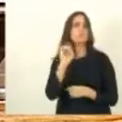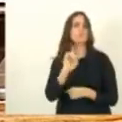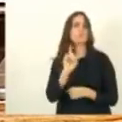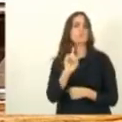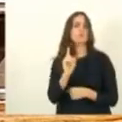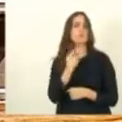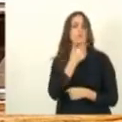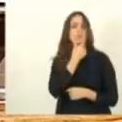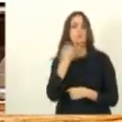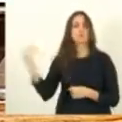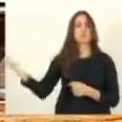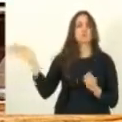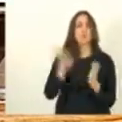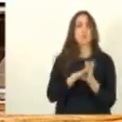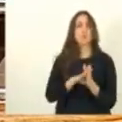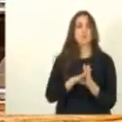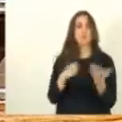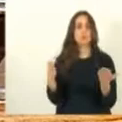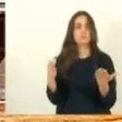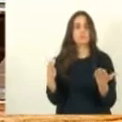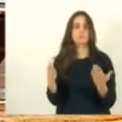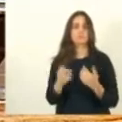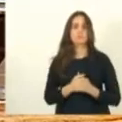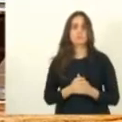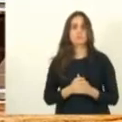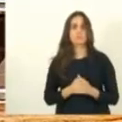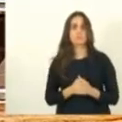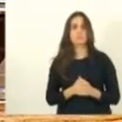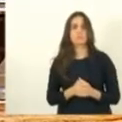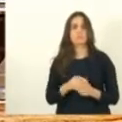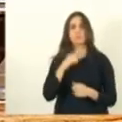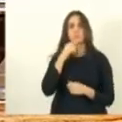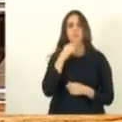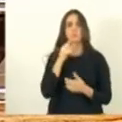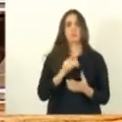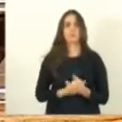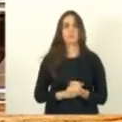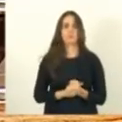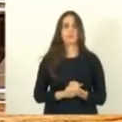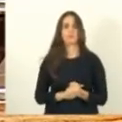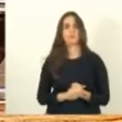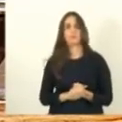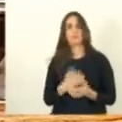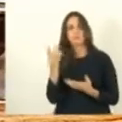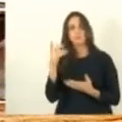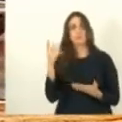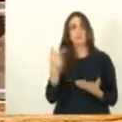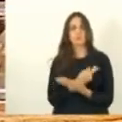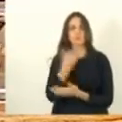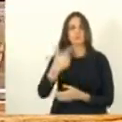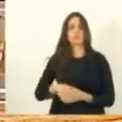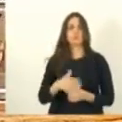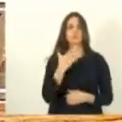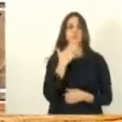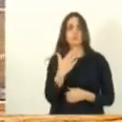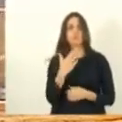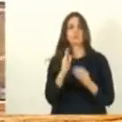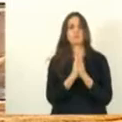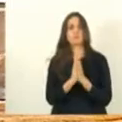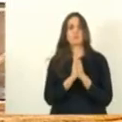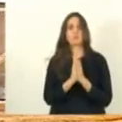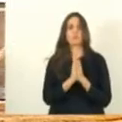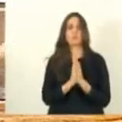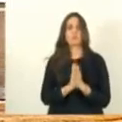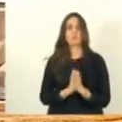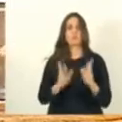chegar o menino da porta do hospital ao leito de UTI. Não é possível. E agora mais esses casos. Então, eu peço providência